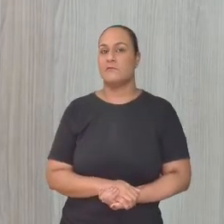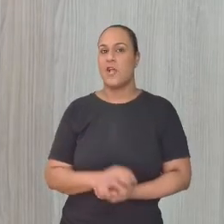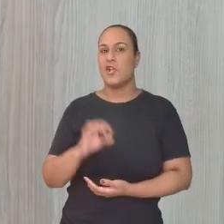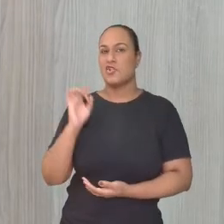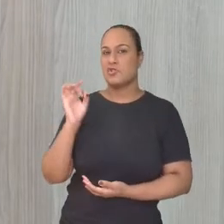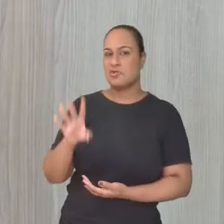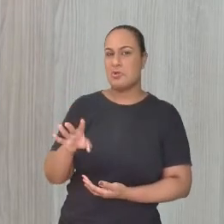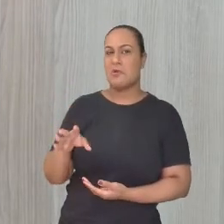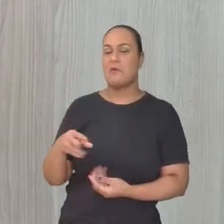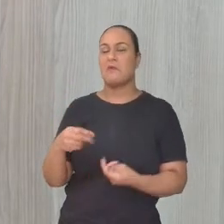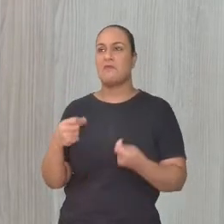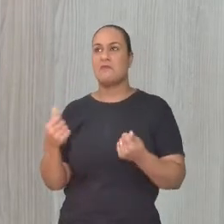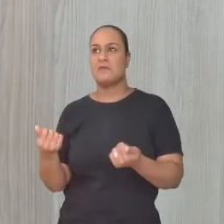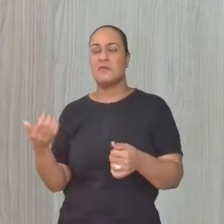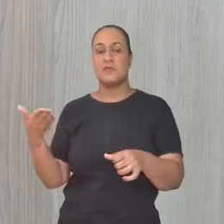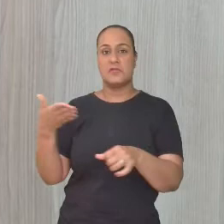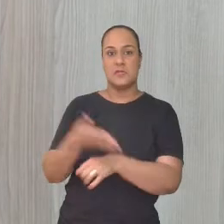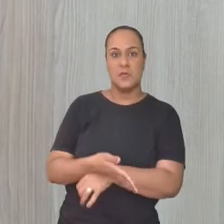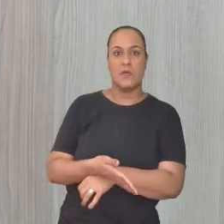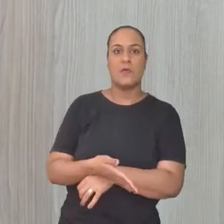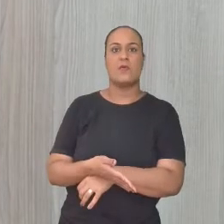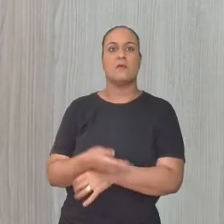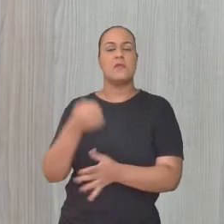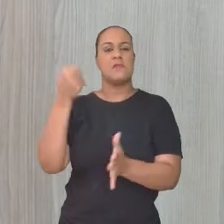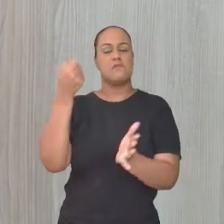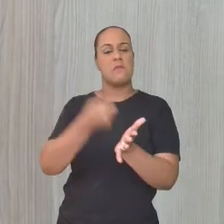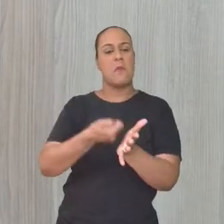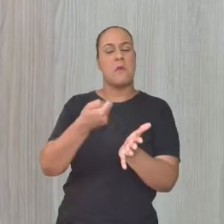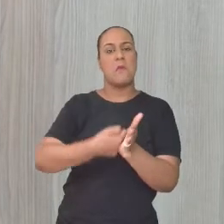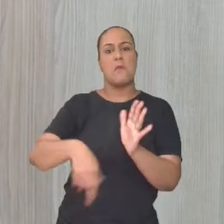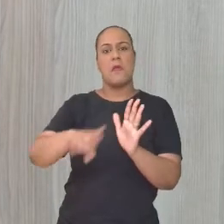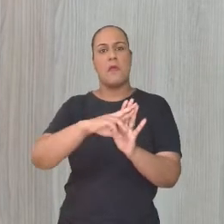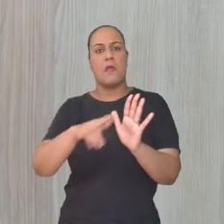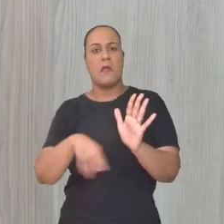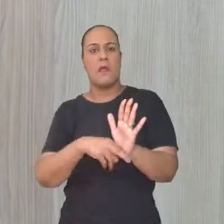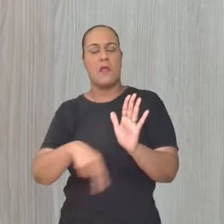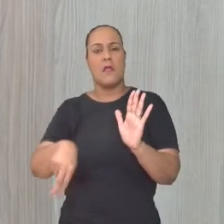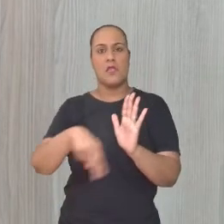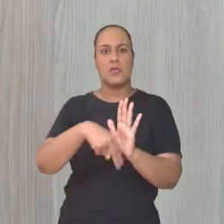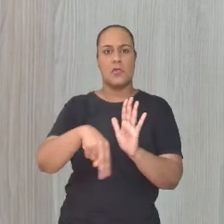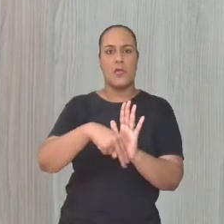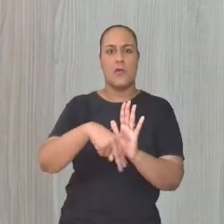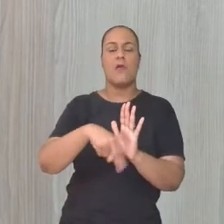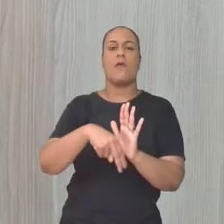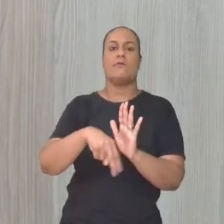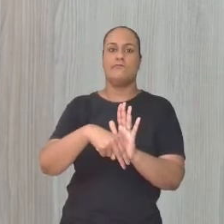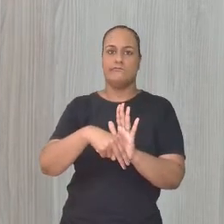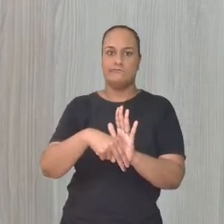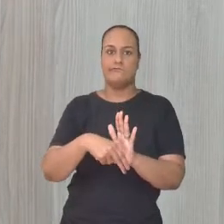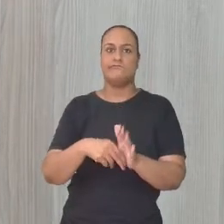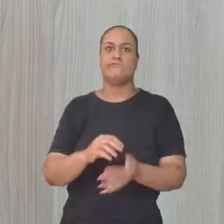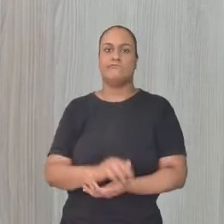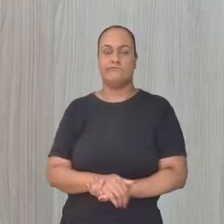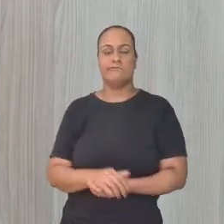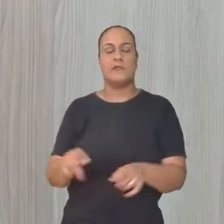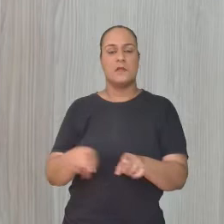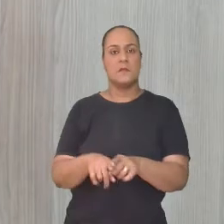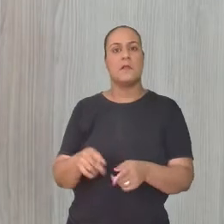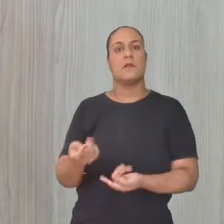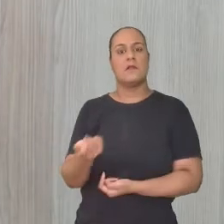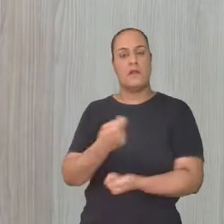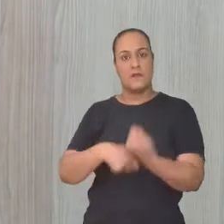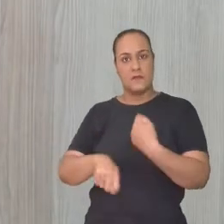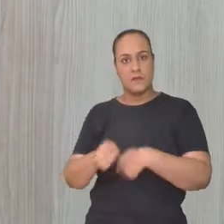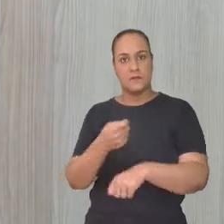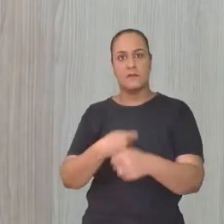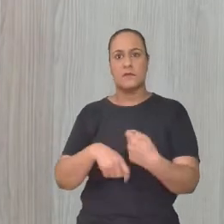né? Começou a estabelecer regras, normas de exploração mesmo, né? Tanto na questão financeira, da